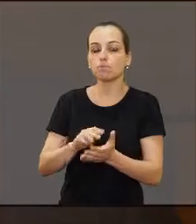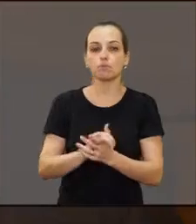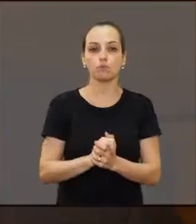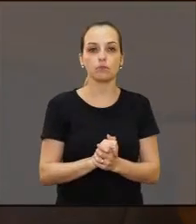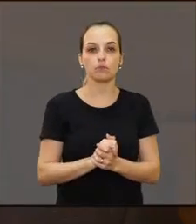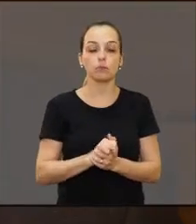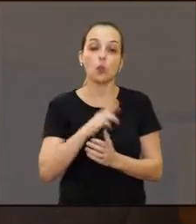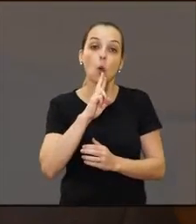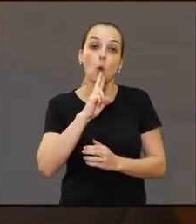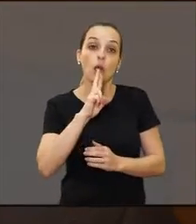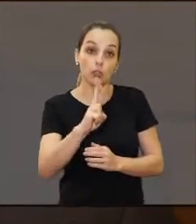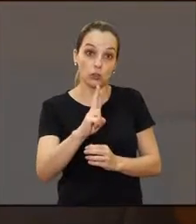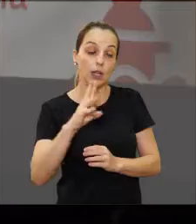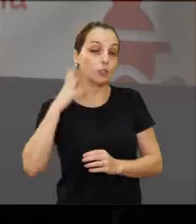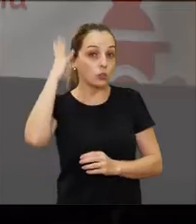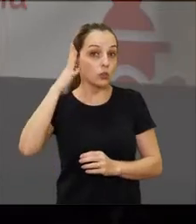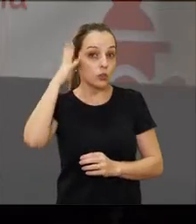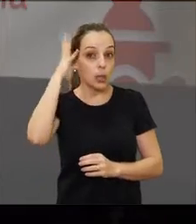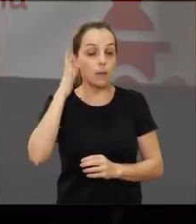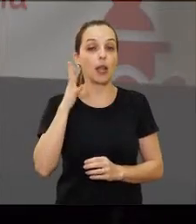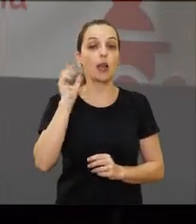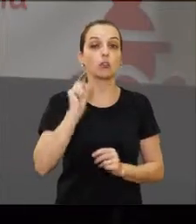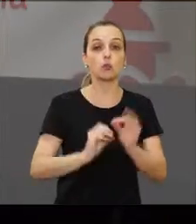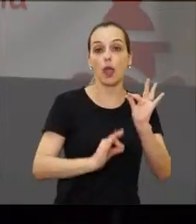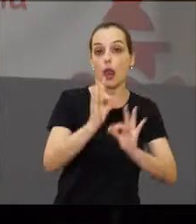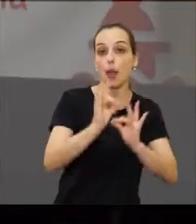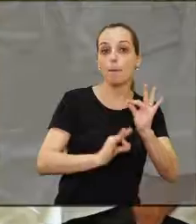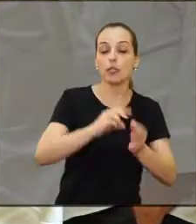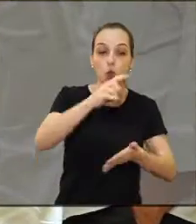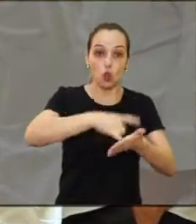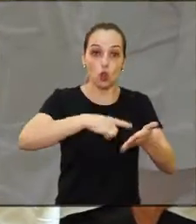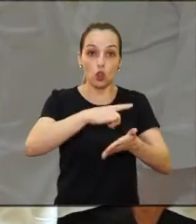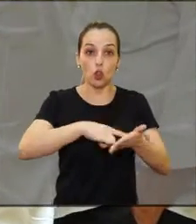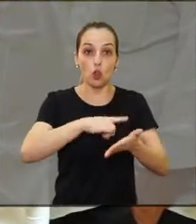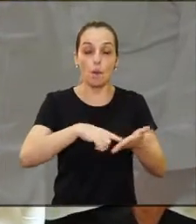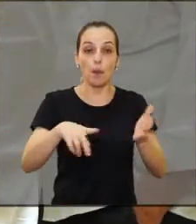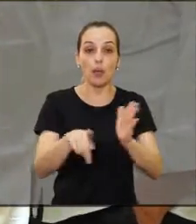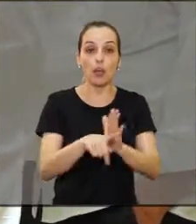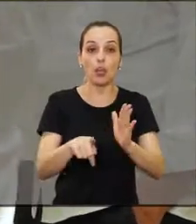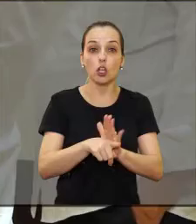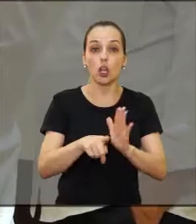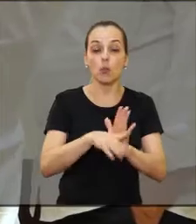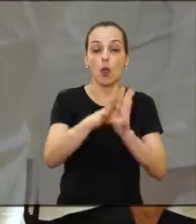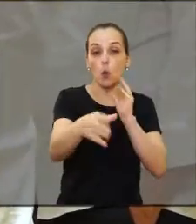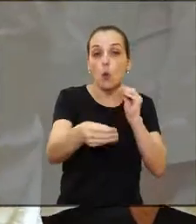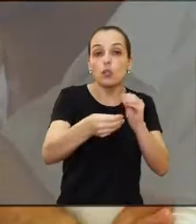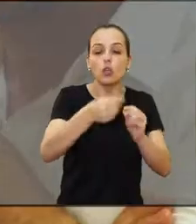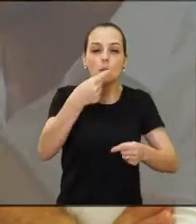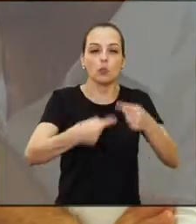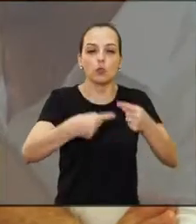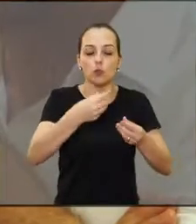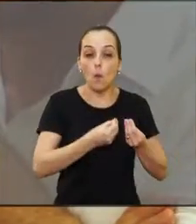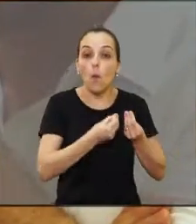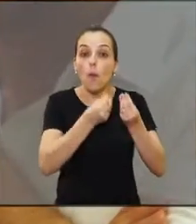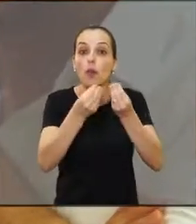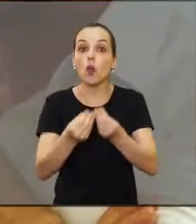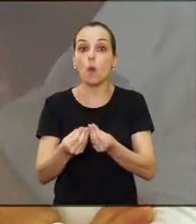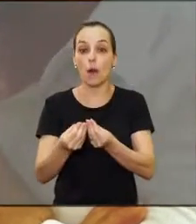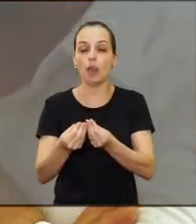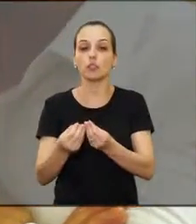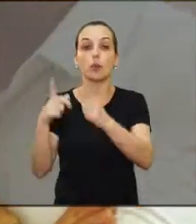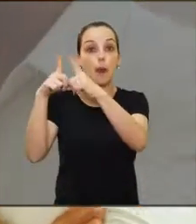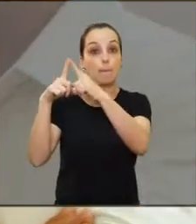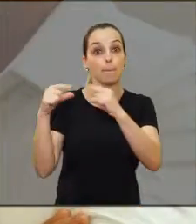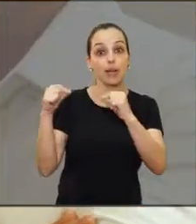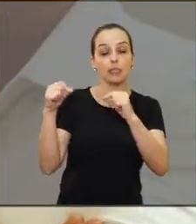preço muito alto da sua solidão. Como resultado do seminário, os organizadores elaboraram um documento com a síntese das discussões